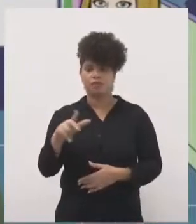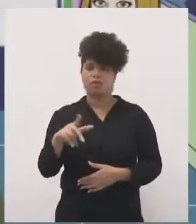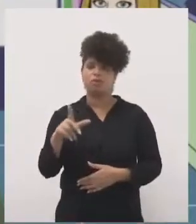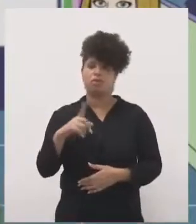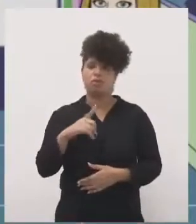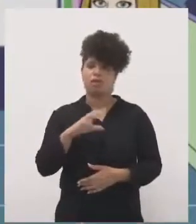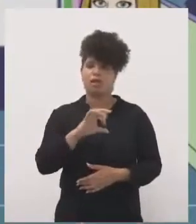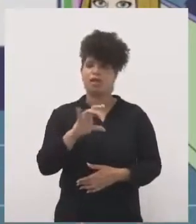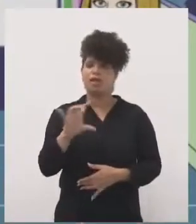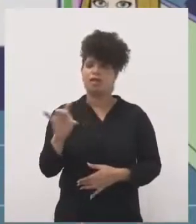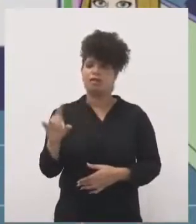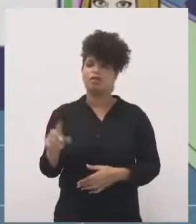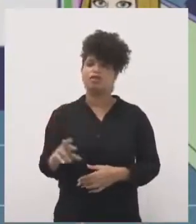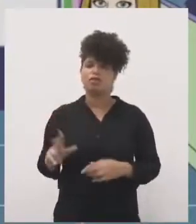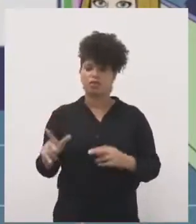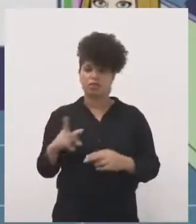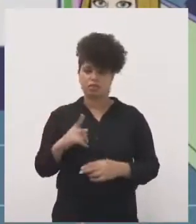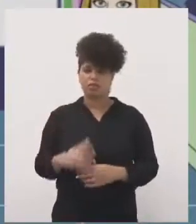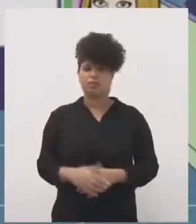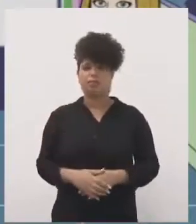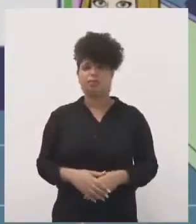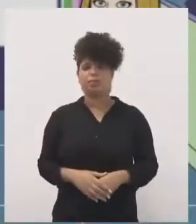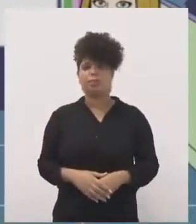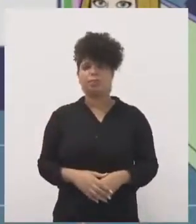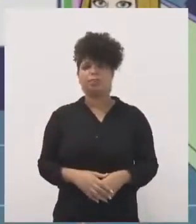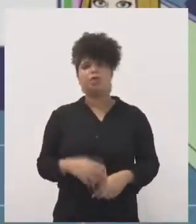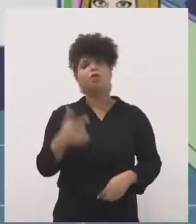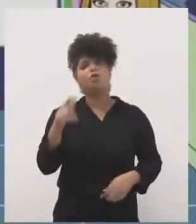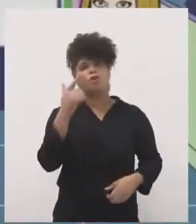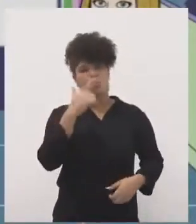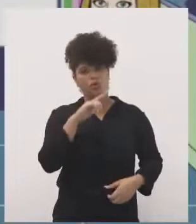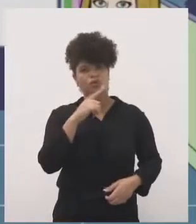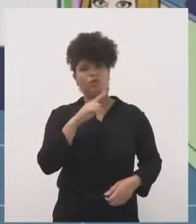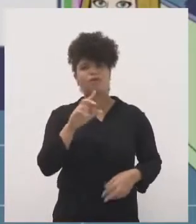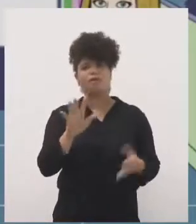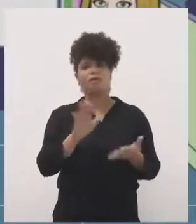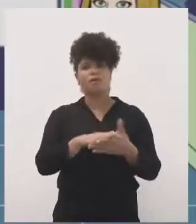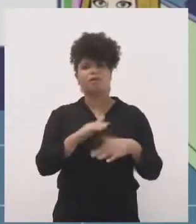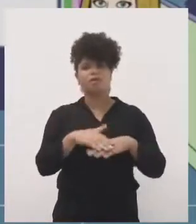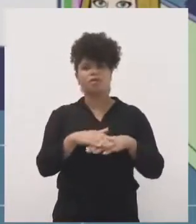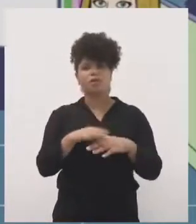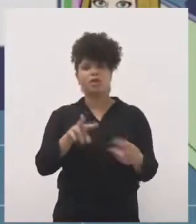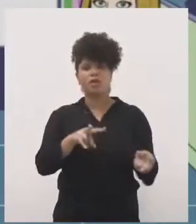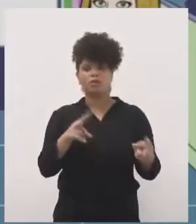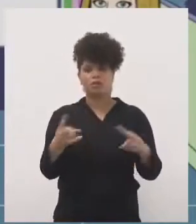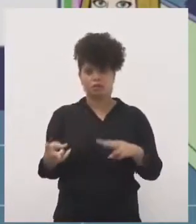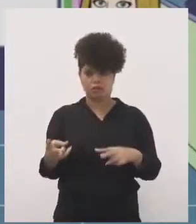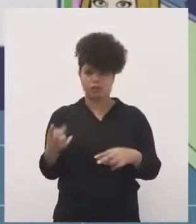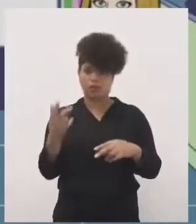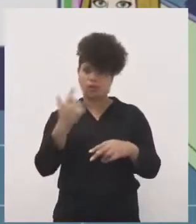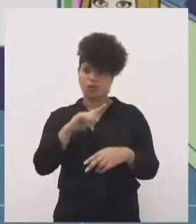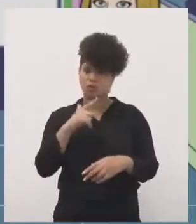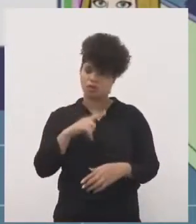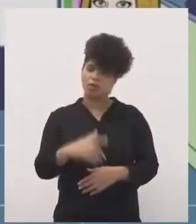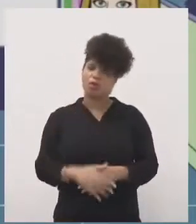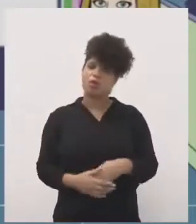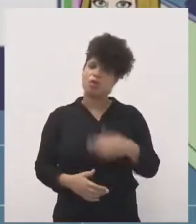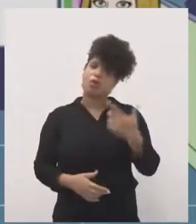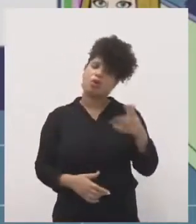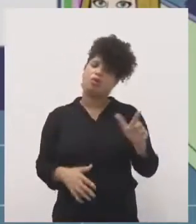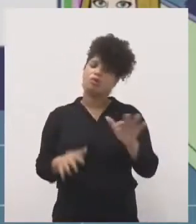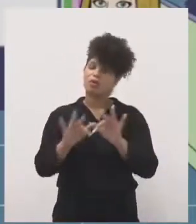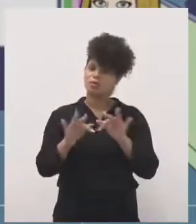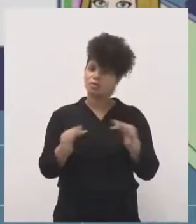cada um na sua conta. Tem uma forma de fazer a migração desses templates e tem uma forma um pouco mais simplificada